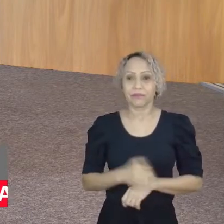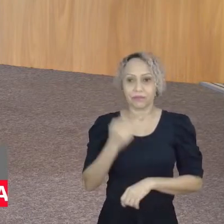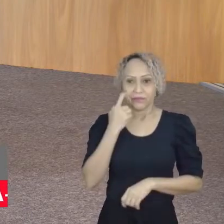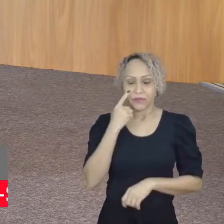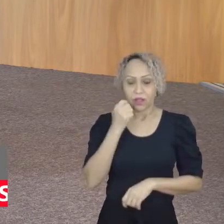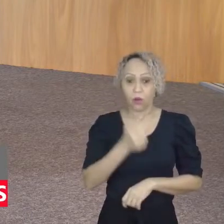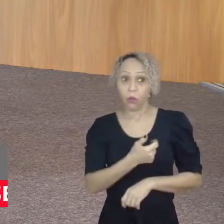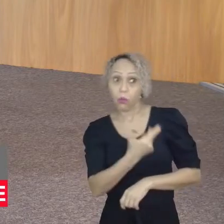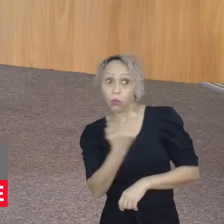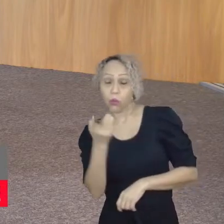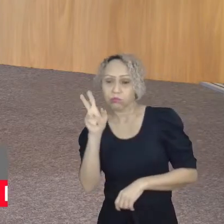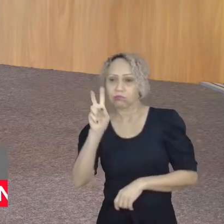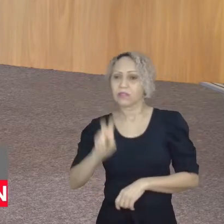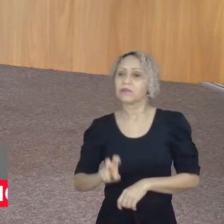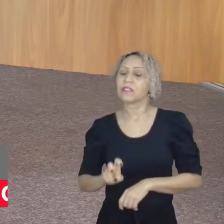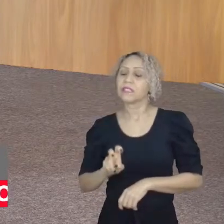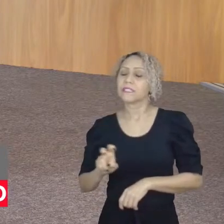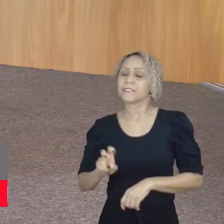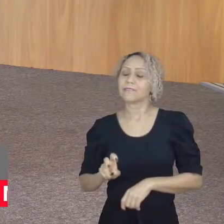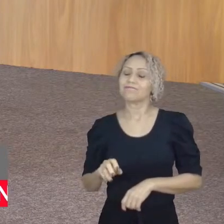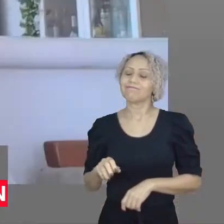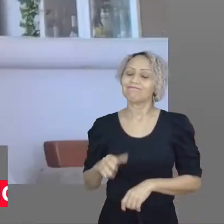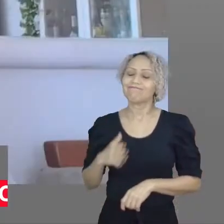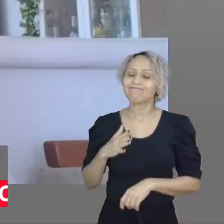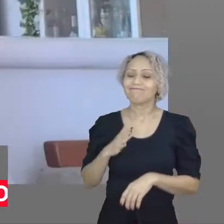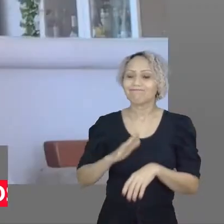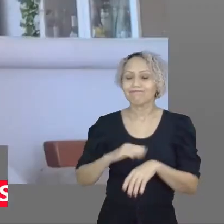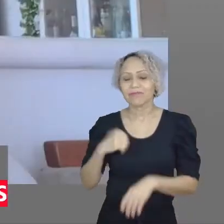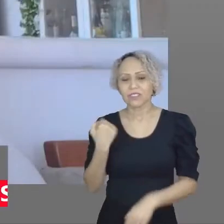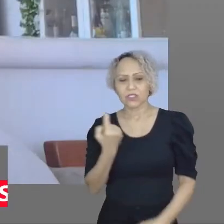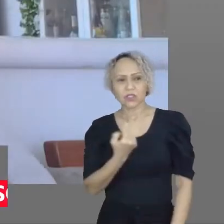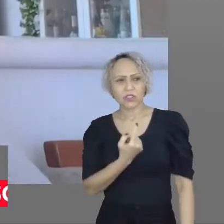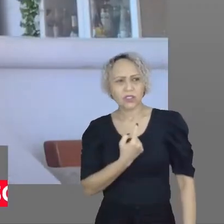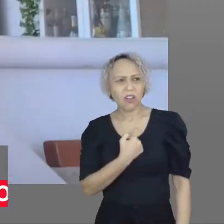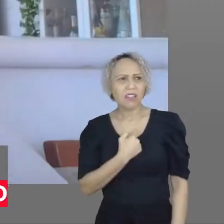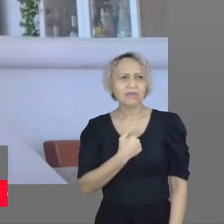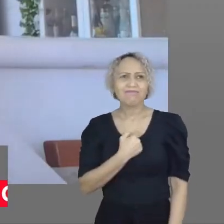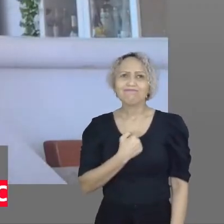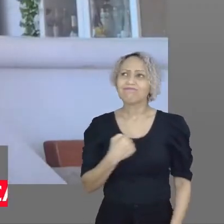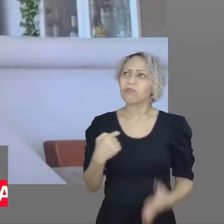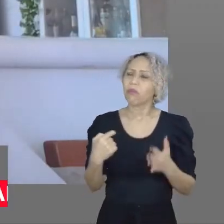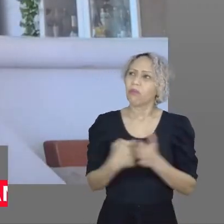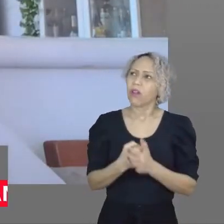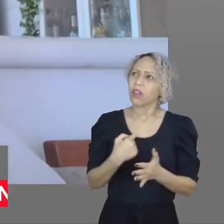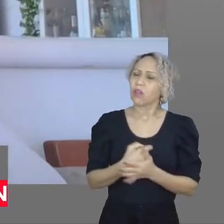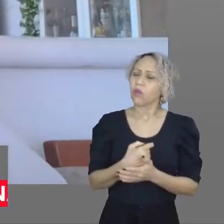Muitas vezes a gente se pergunta, né? Tem